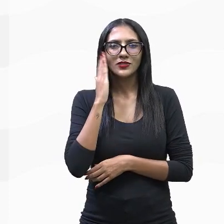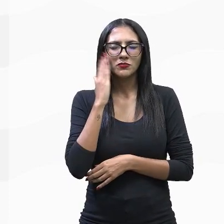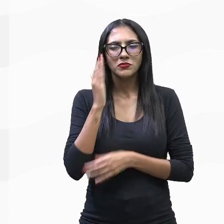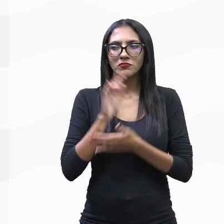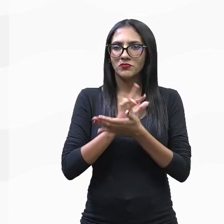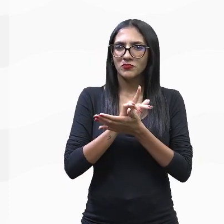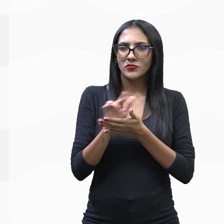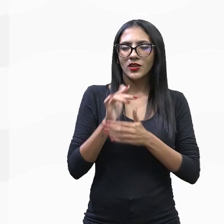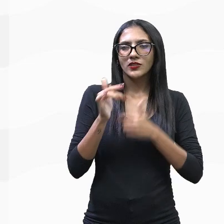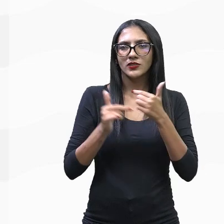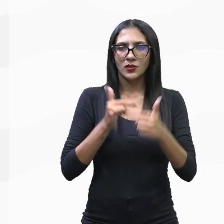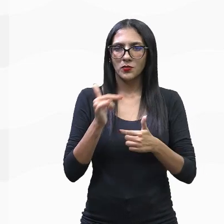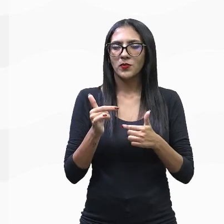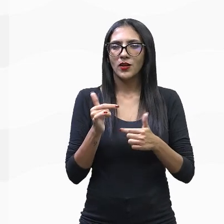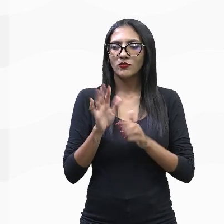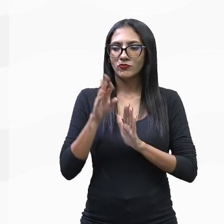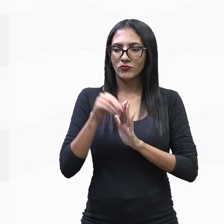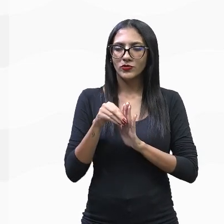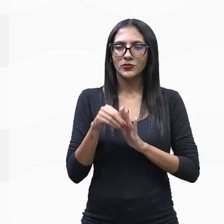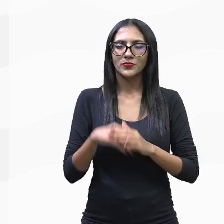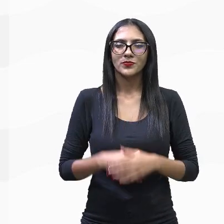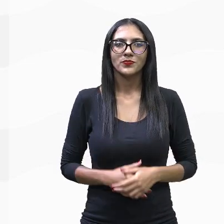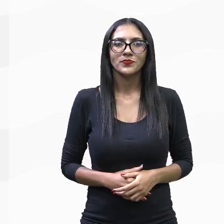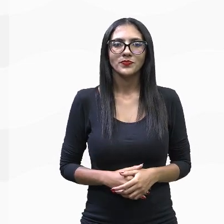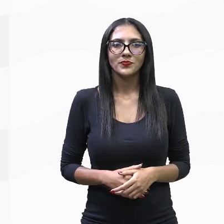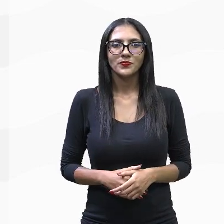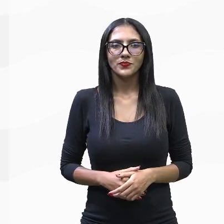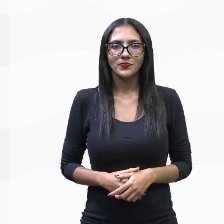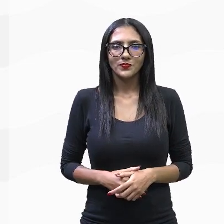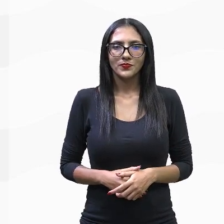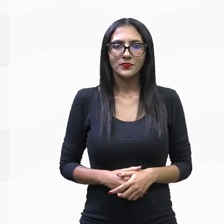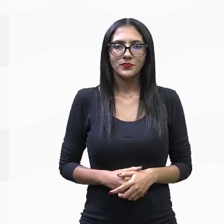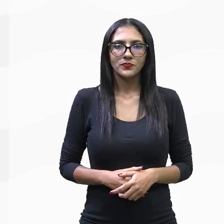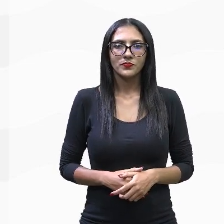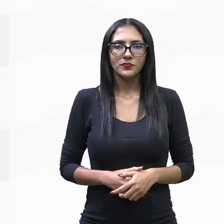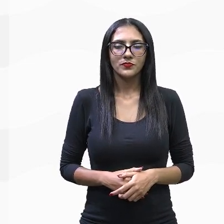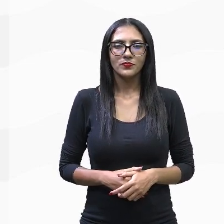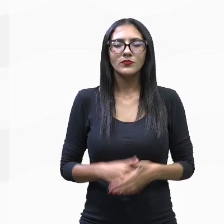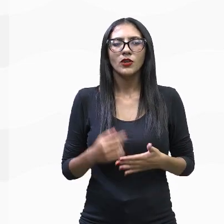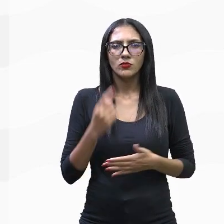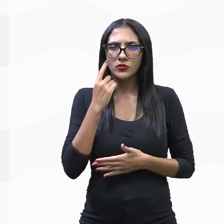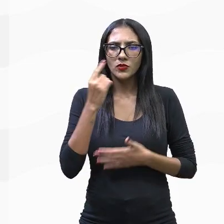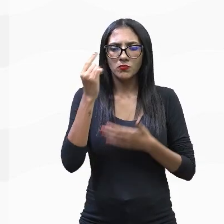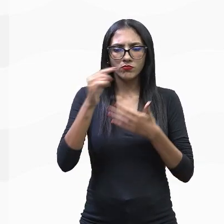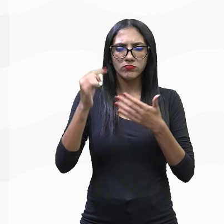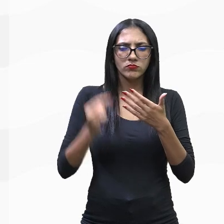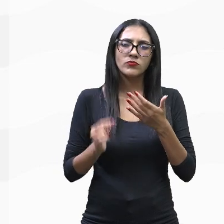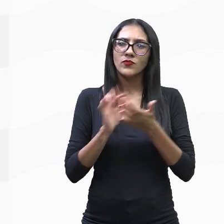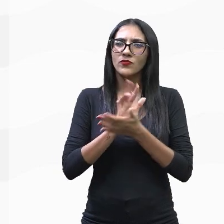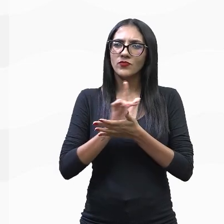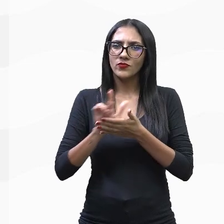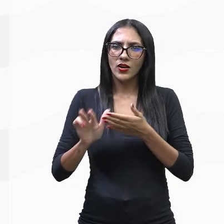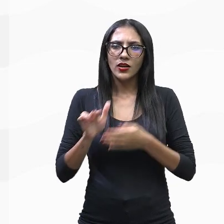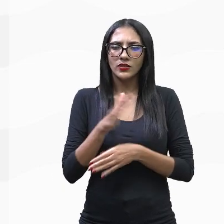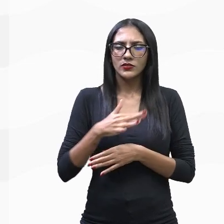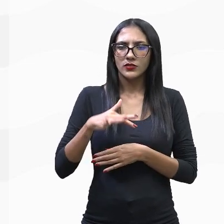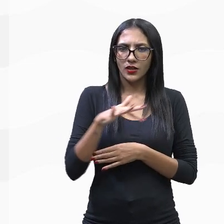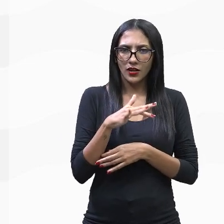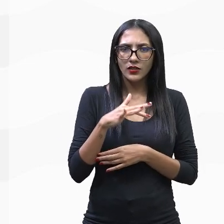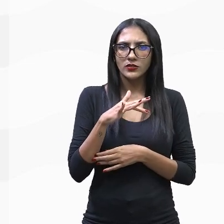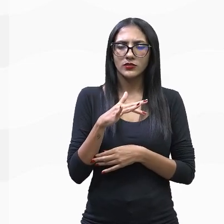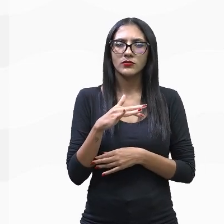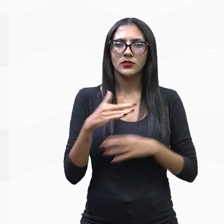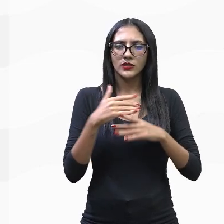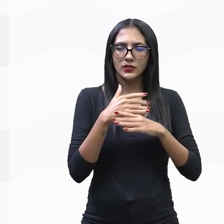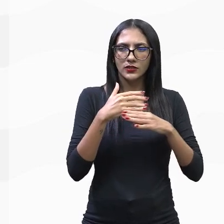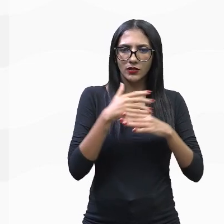trabalho que existem ali, né? E aí, pessoal, olha só, falamos aqui de vários tipos de ocupações, para lembrar, quem trabalha na Amazônia